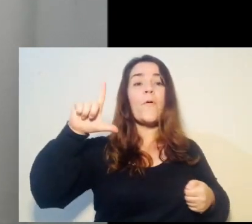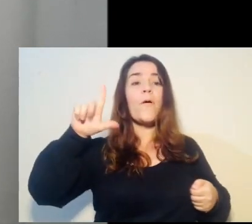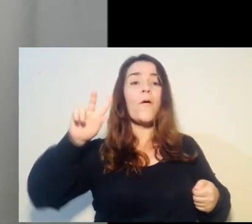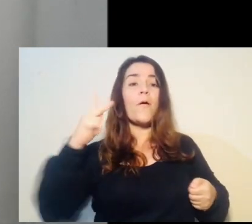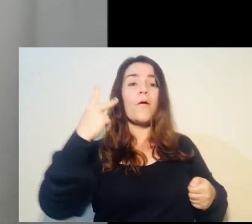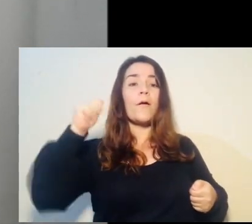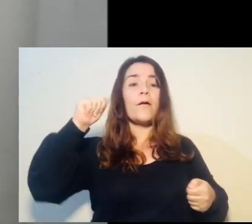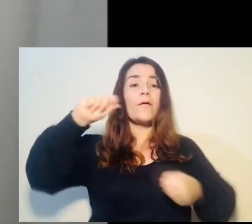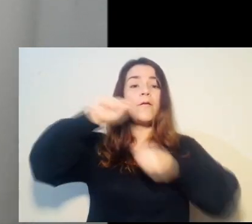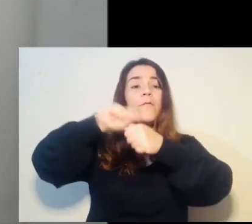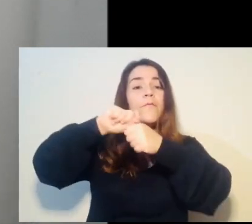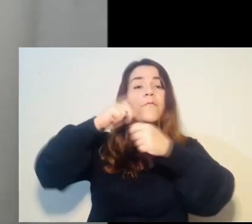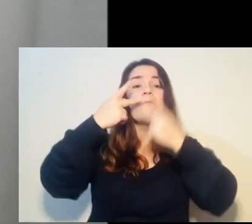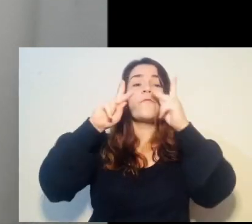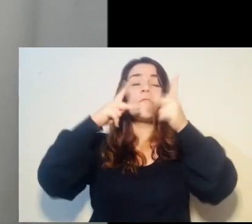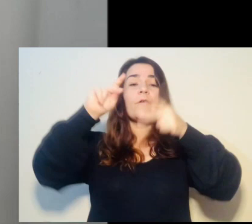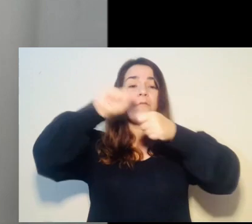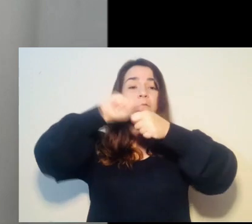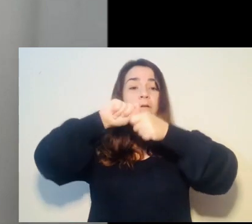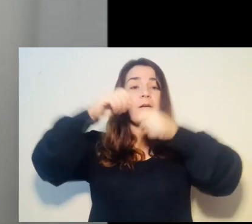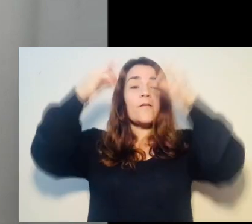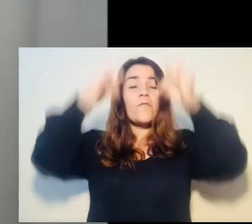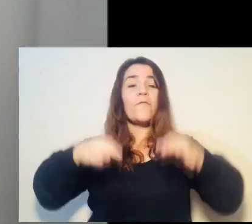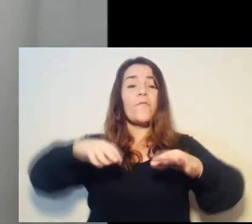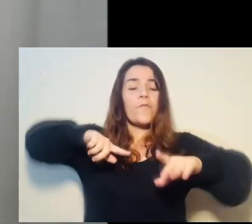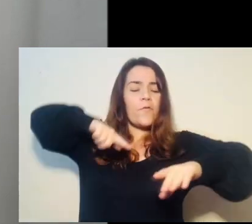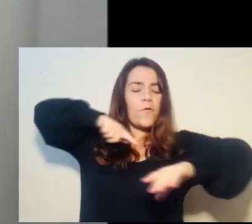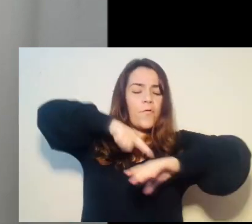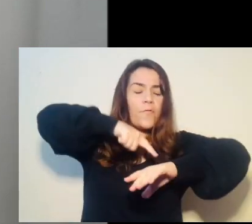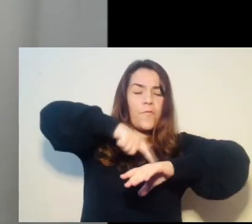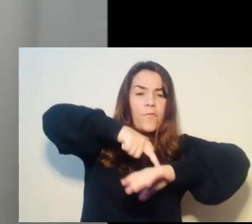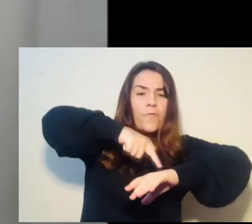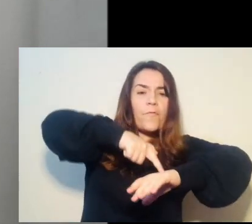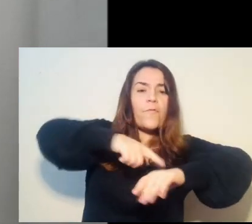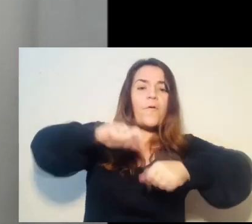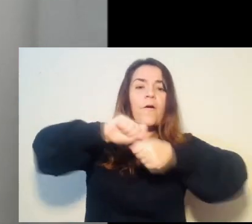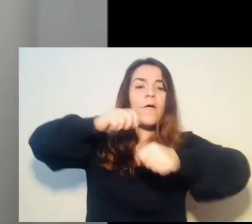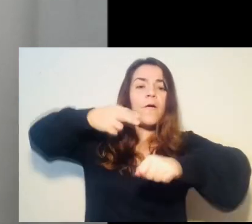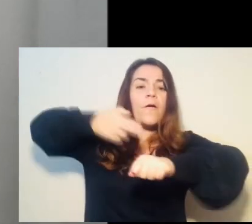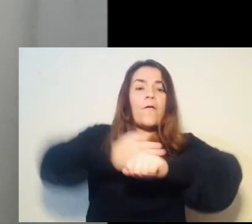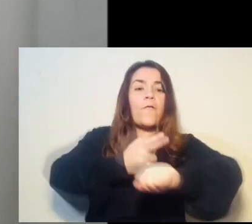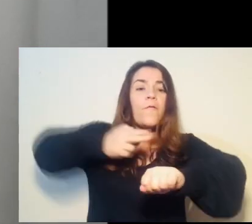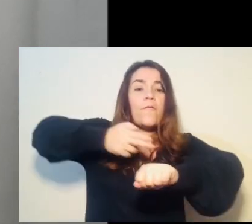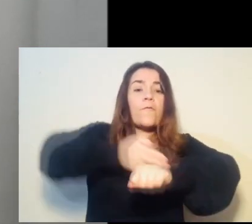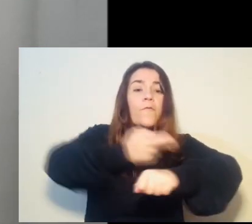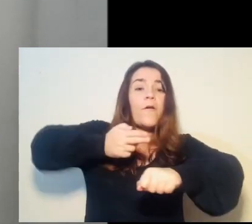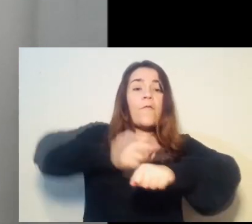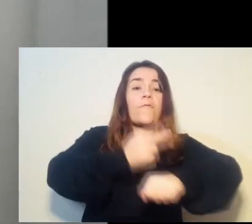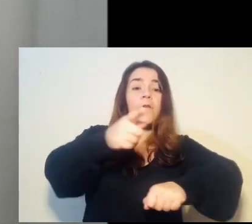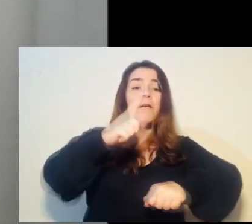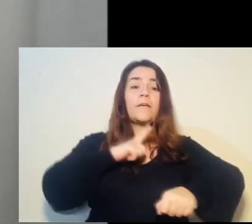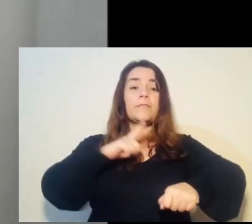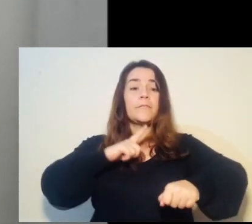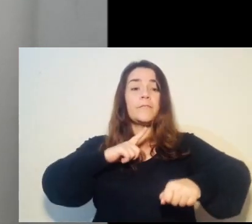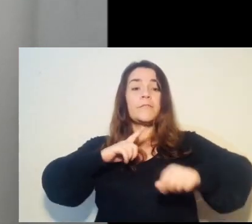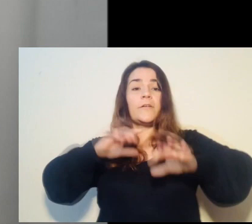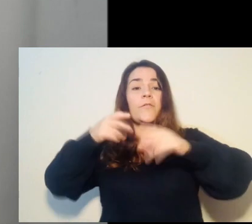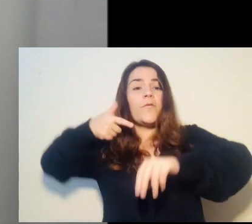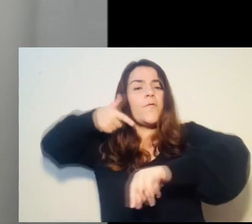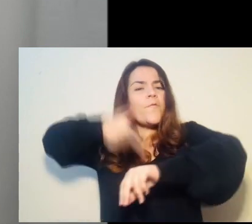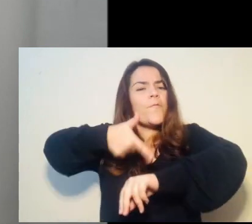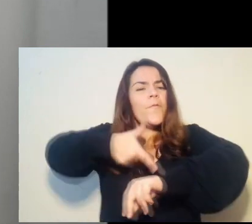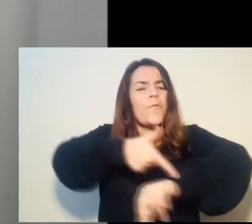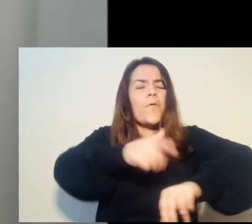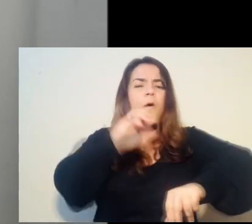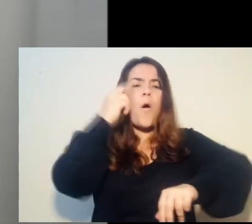rolha para fechar essa outra parte. Uma furadeira para furar, ou então uma faca, se você não tiver uma furadeira em casa, uma